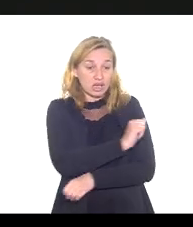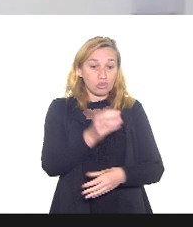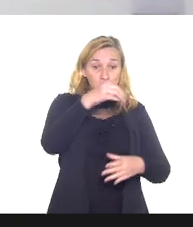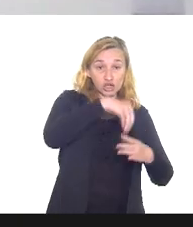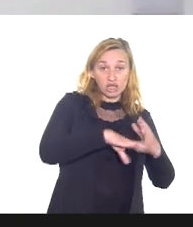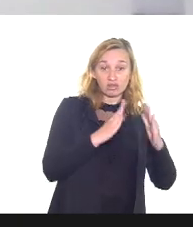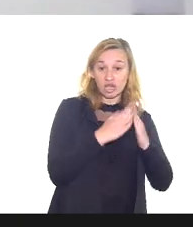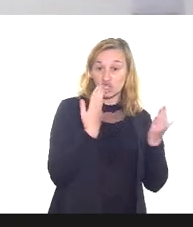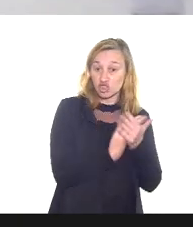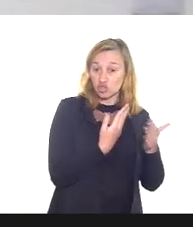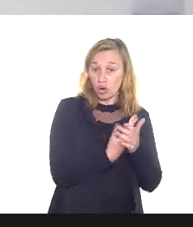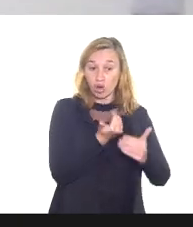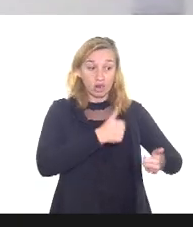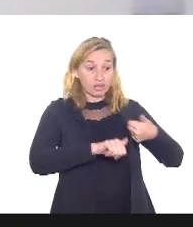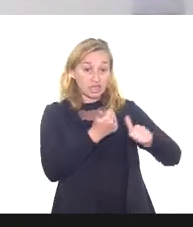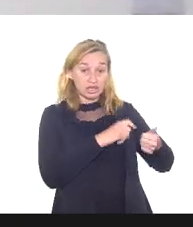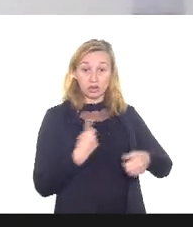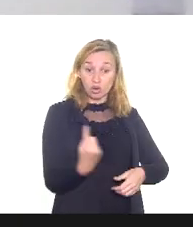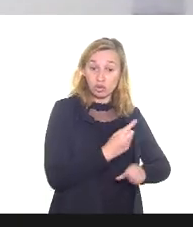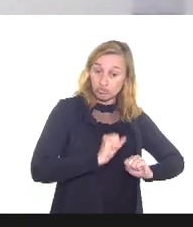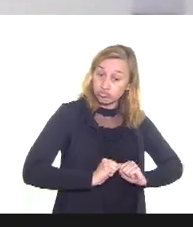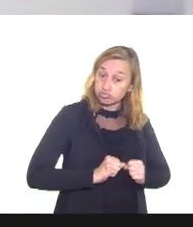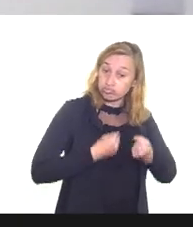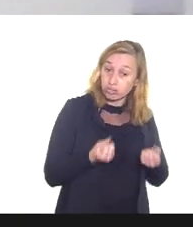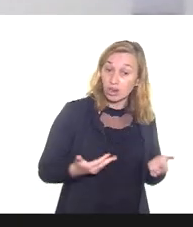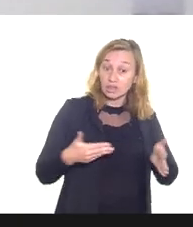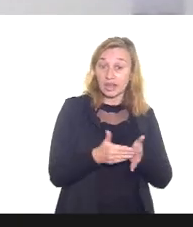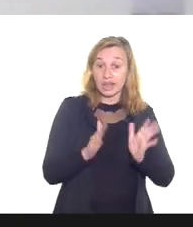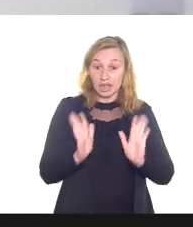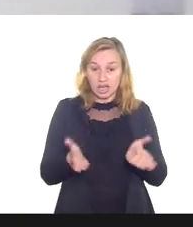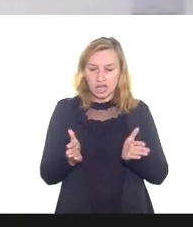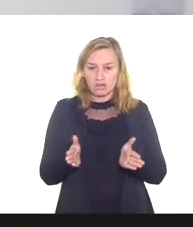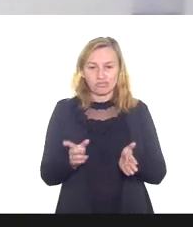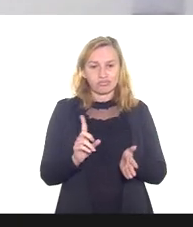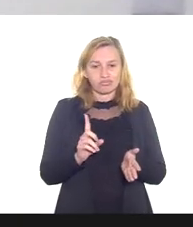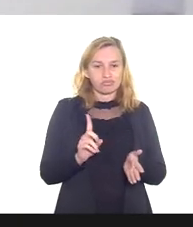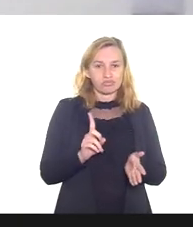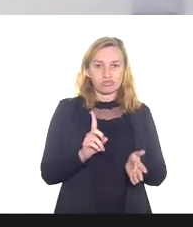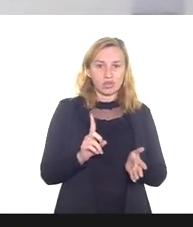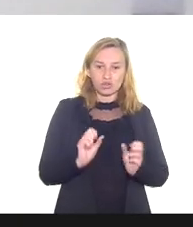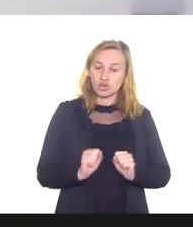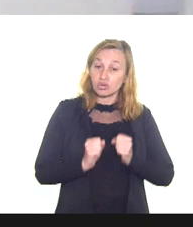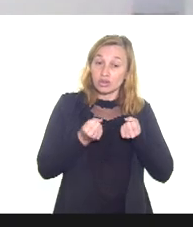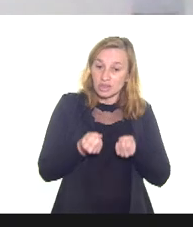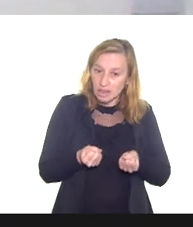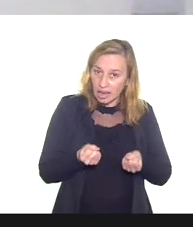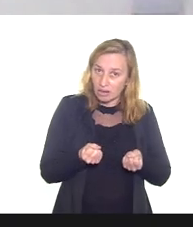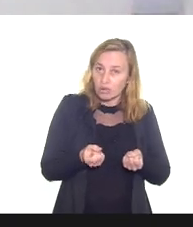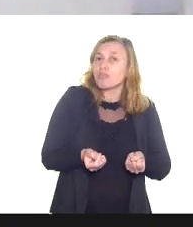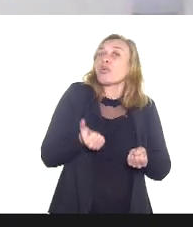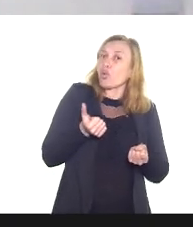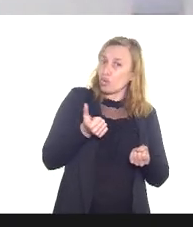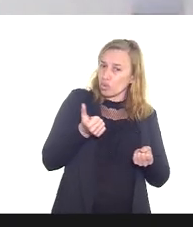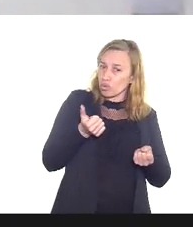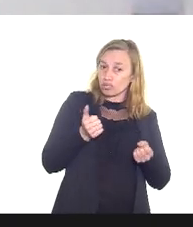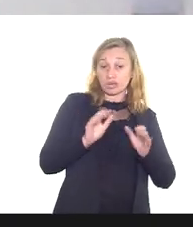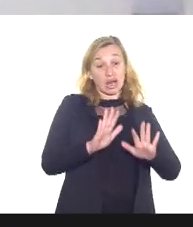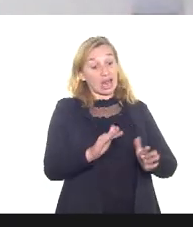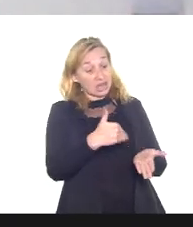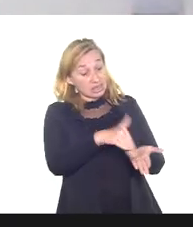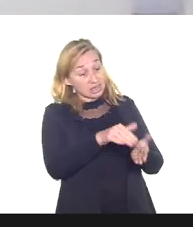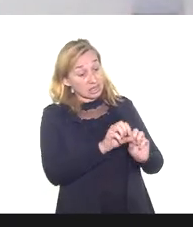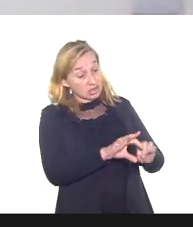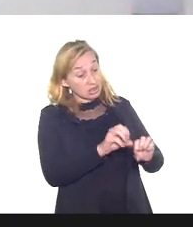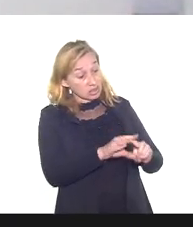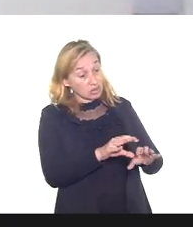Destaco a nossa avaliação de que todas as iniciativas que foram feitas até aqui foram insuficientes, né? A SEDUC buscou melhorar a